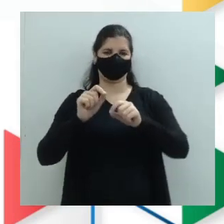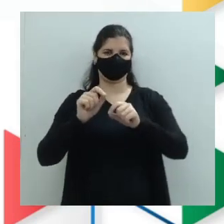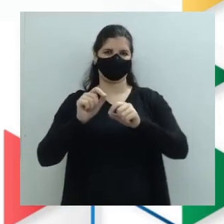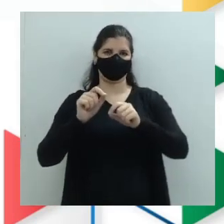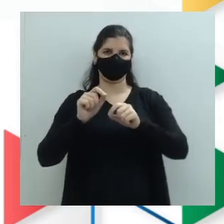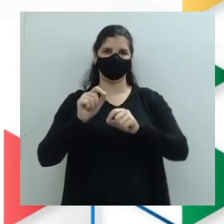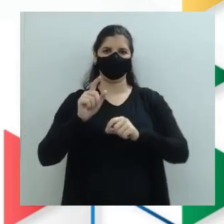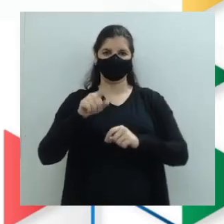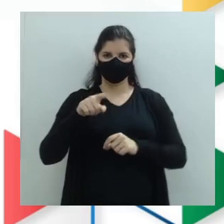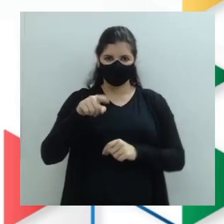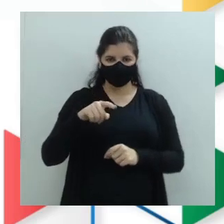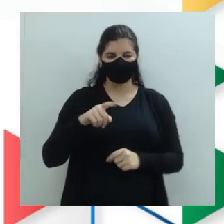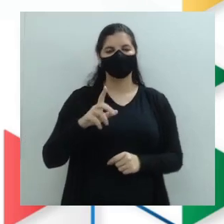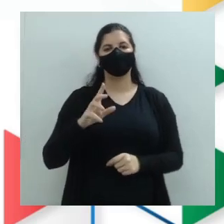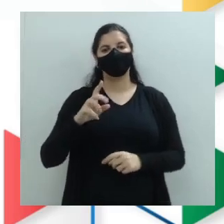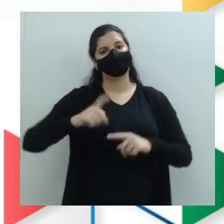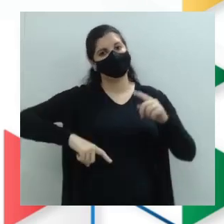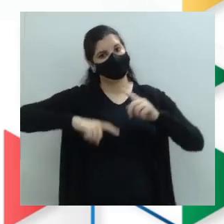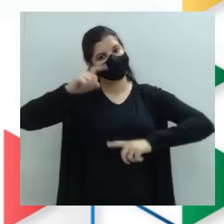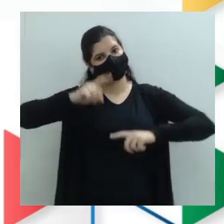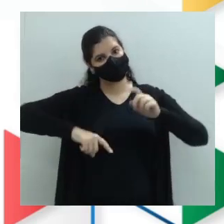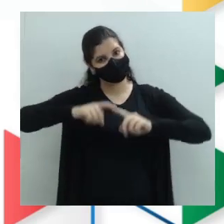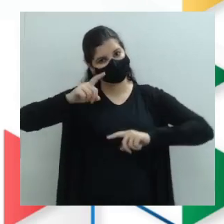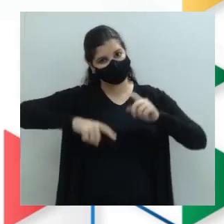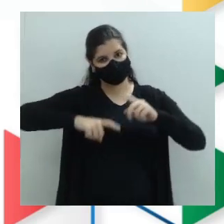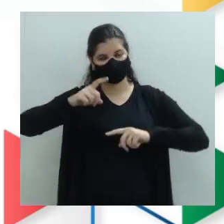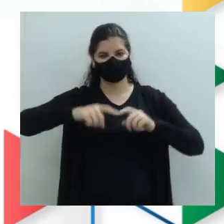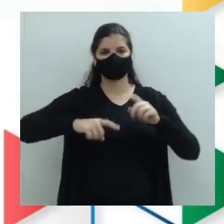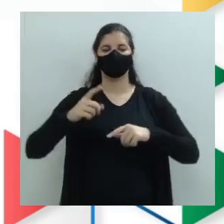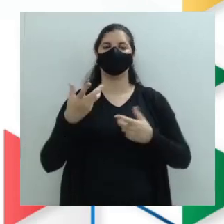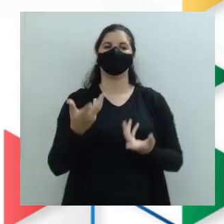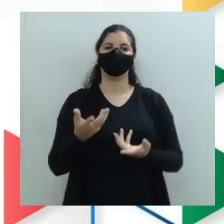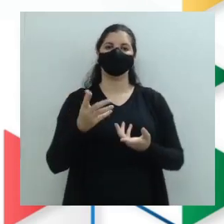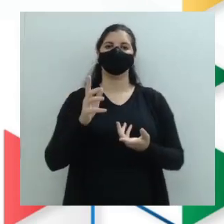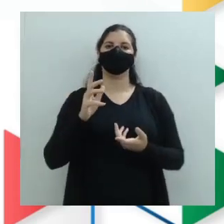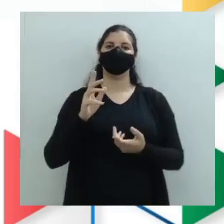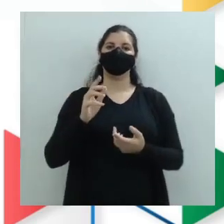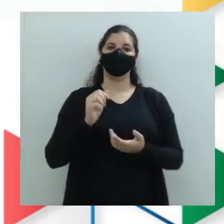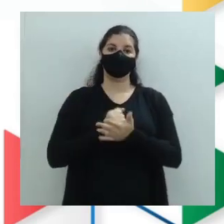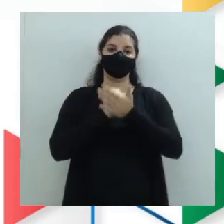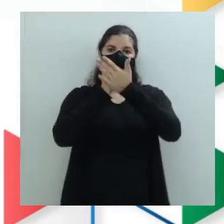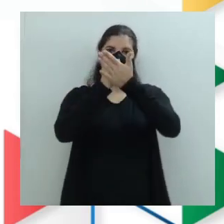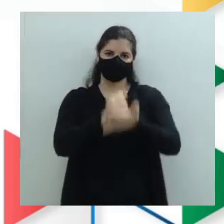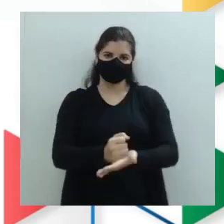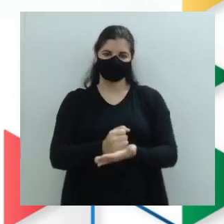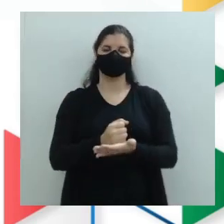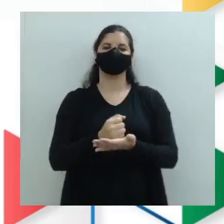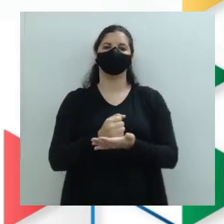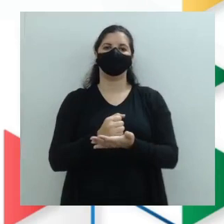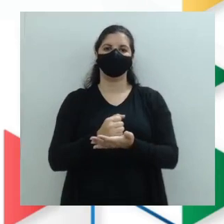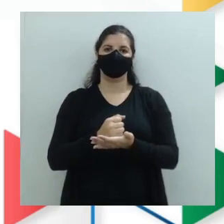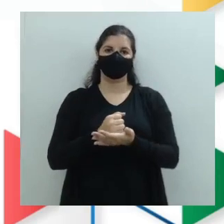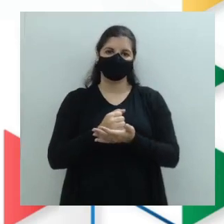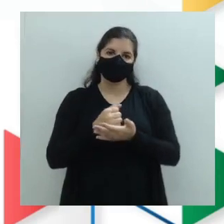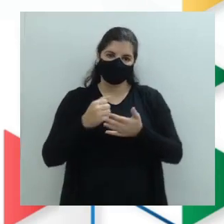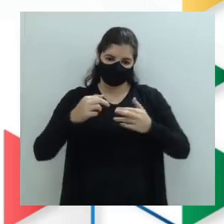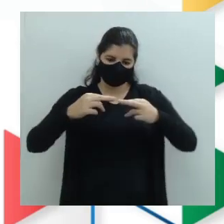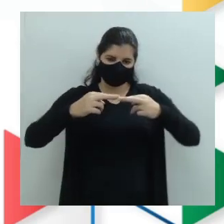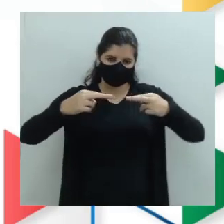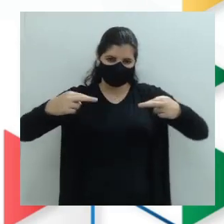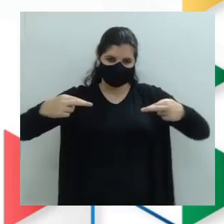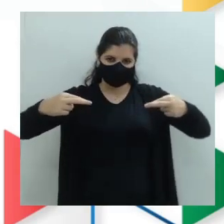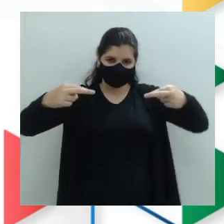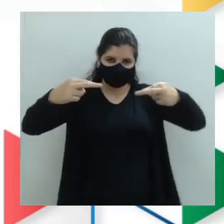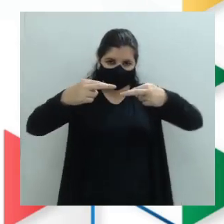elétrico? Vai ser justamente um material que vai oferecer uma baixa resistência